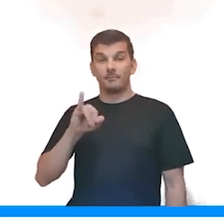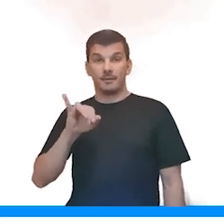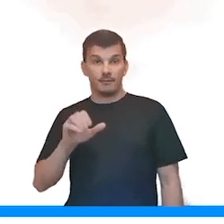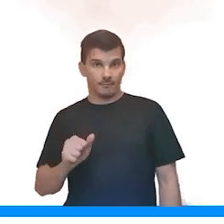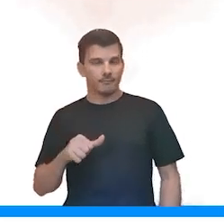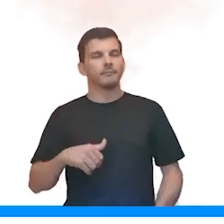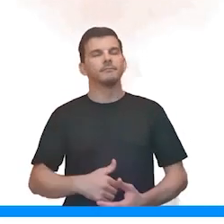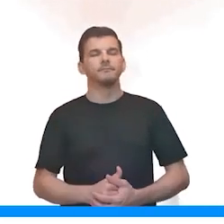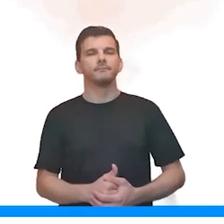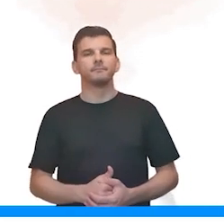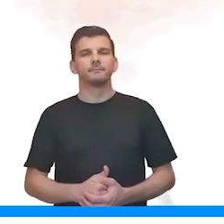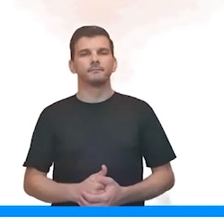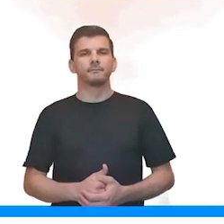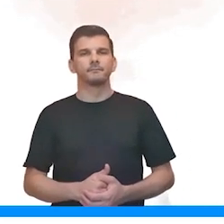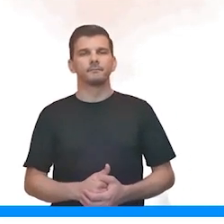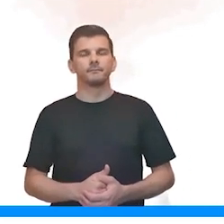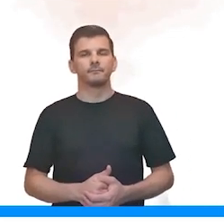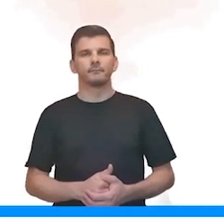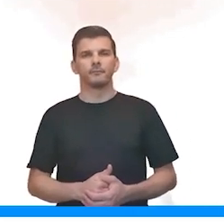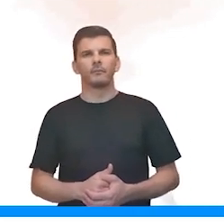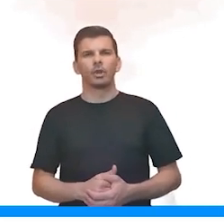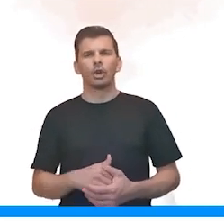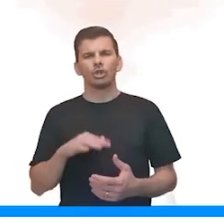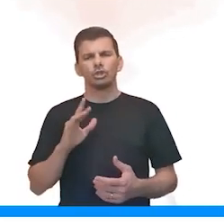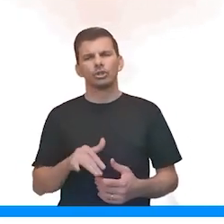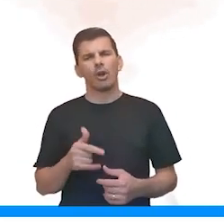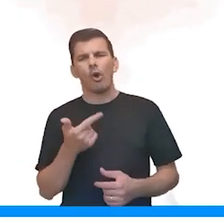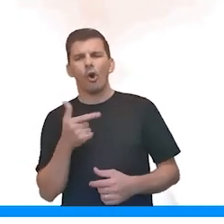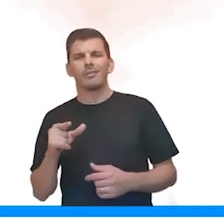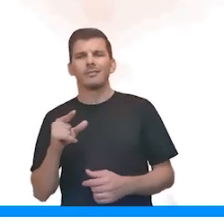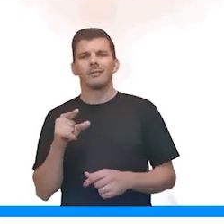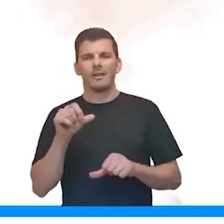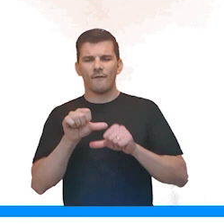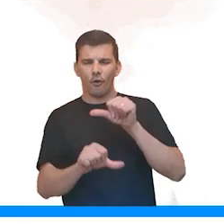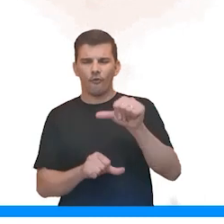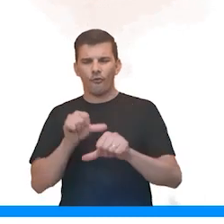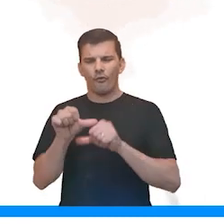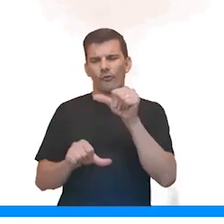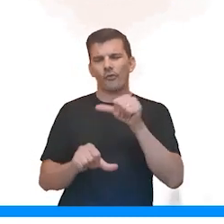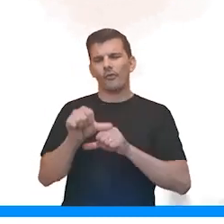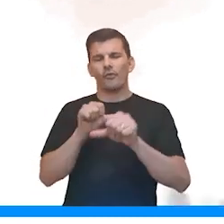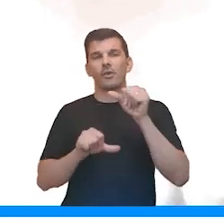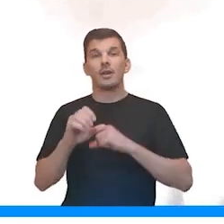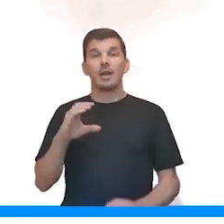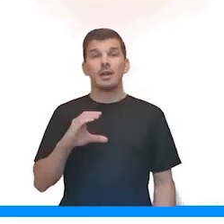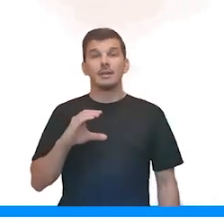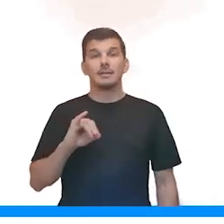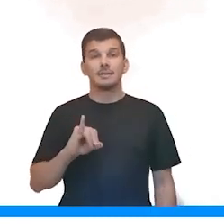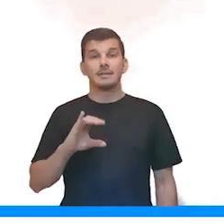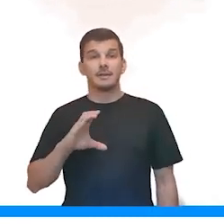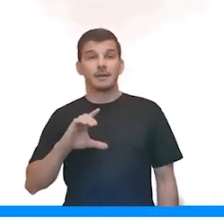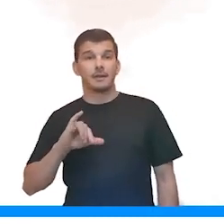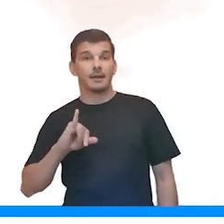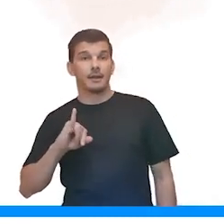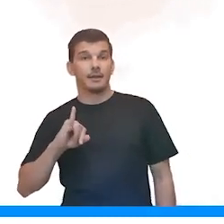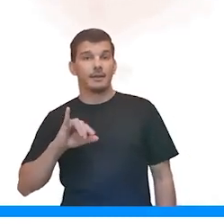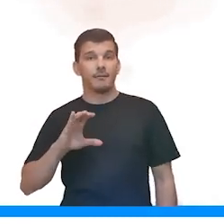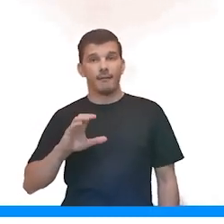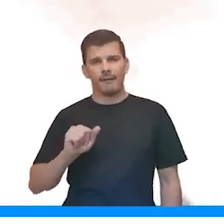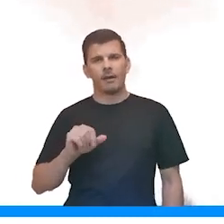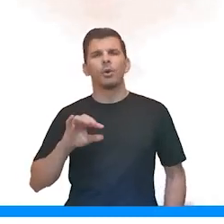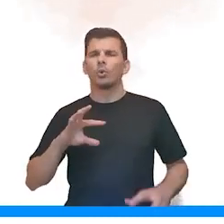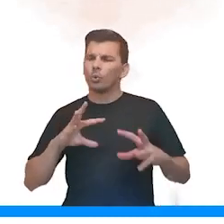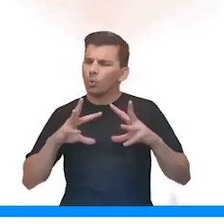termodinâmica, beleza? Bom, vamos lá. Chamamos de transformação cíclica. Gente, o que é uma